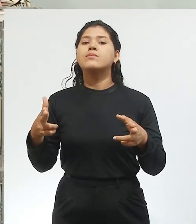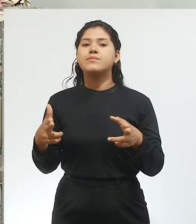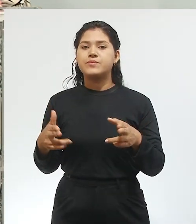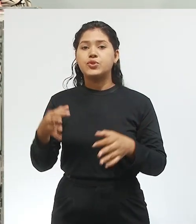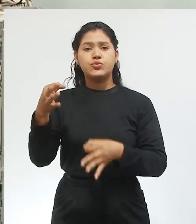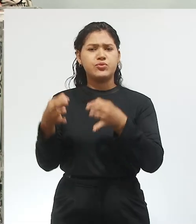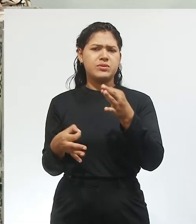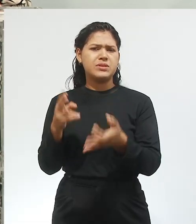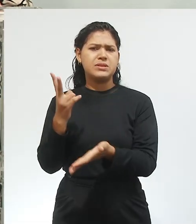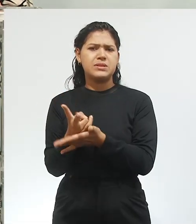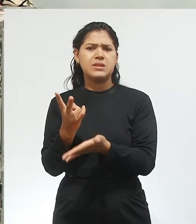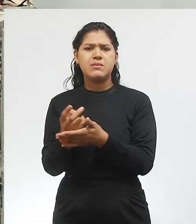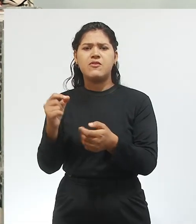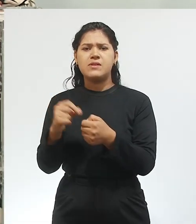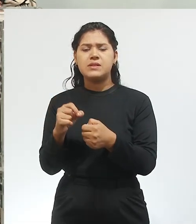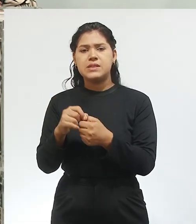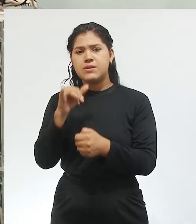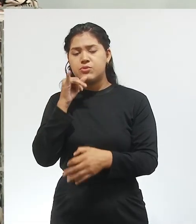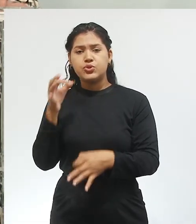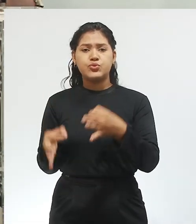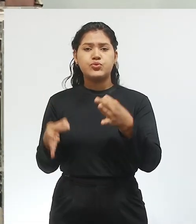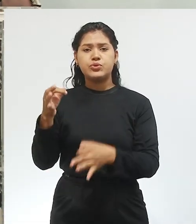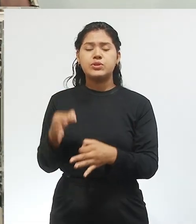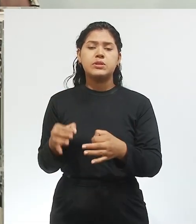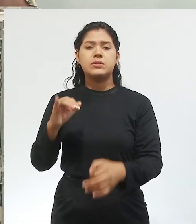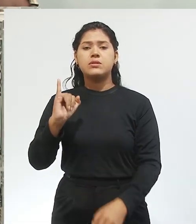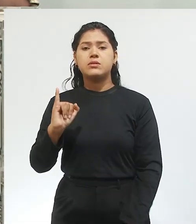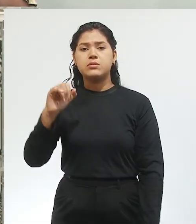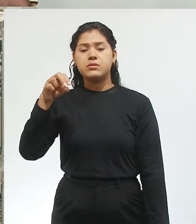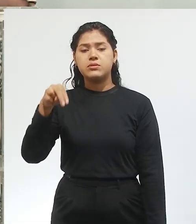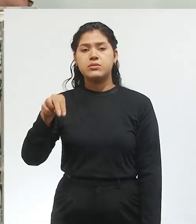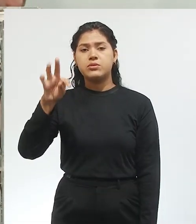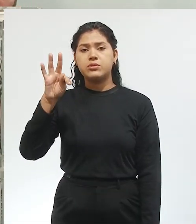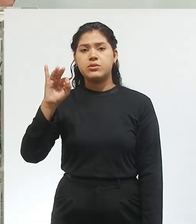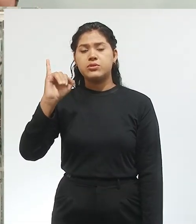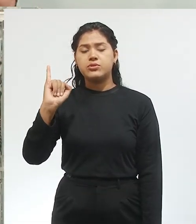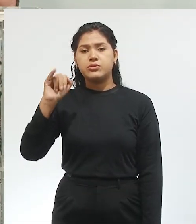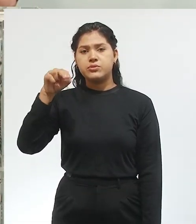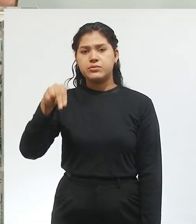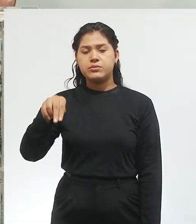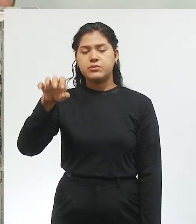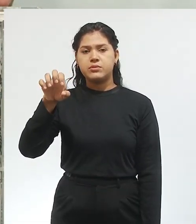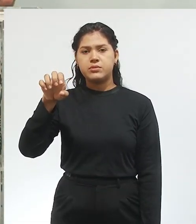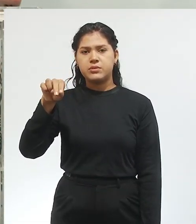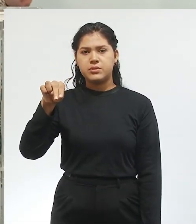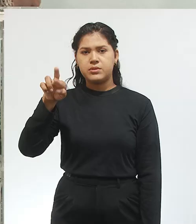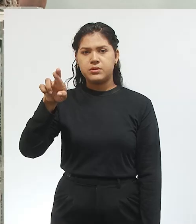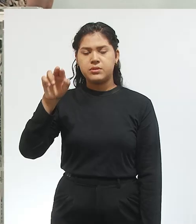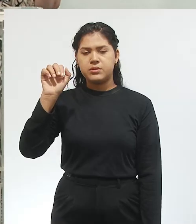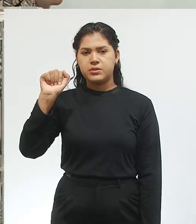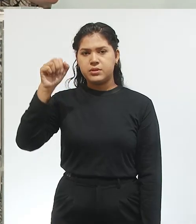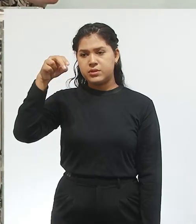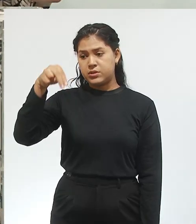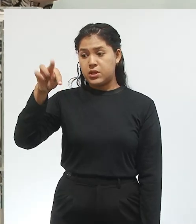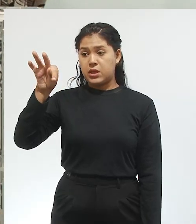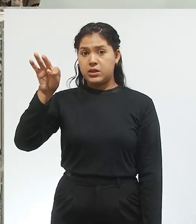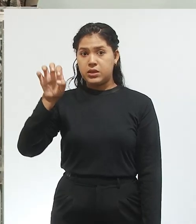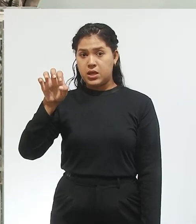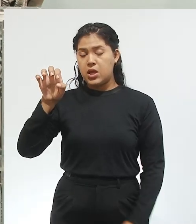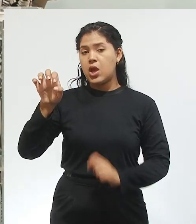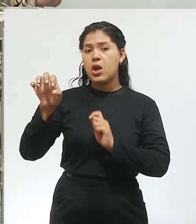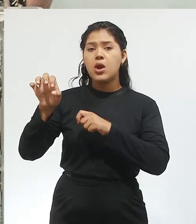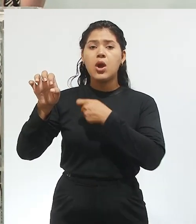A justiça faz muito isso, a justiça itinerante. Então, isso é uma estratégia de praça, né? Eu vou deslocar o